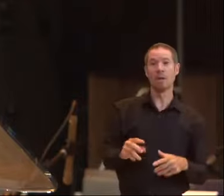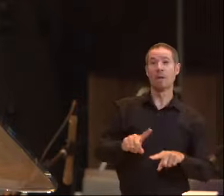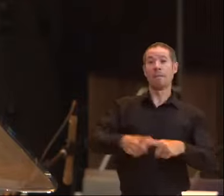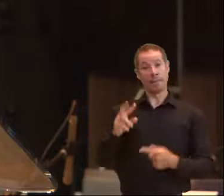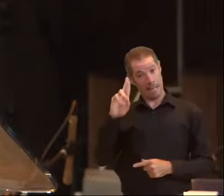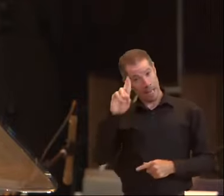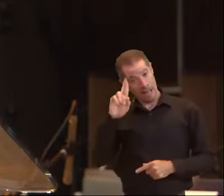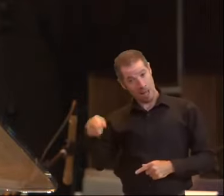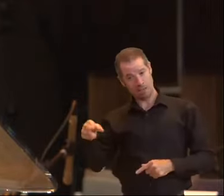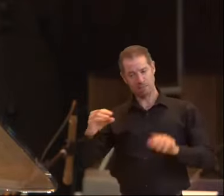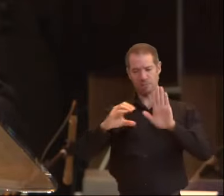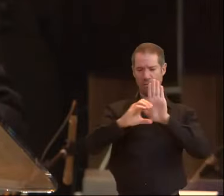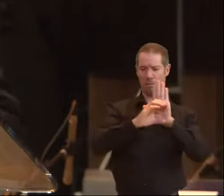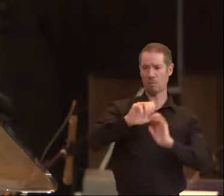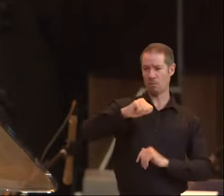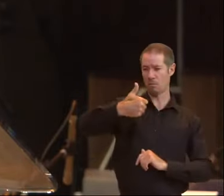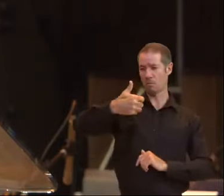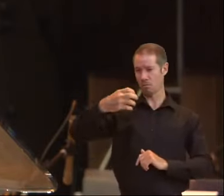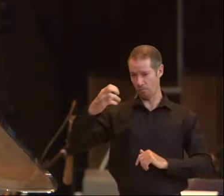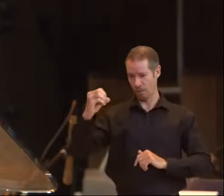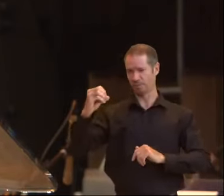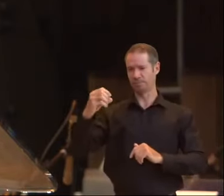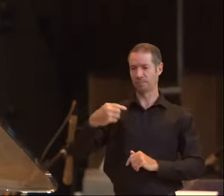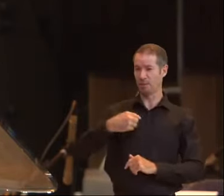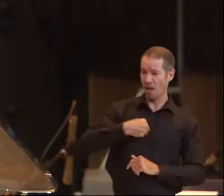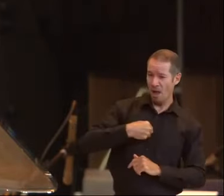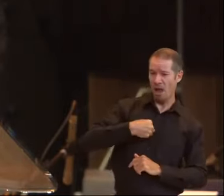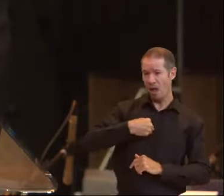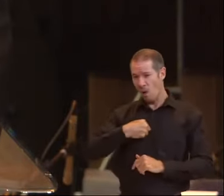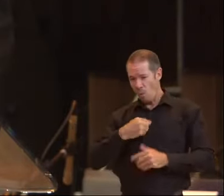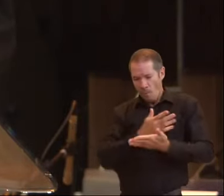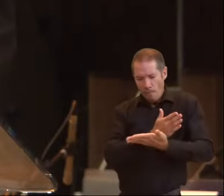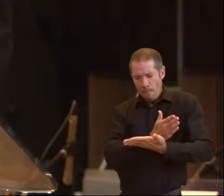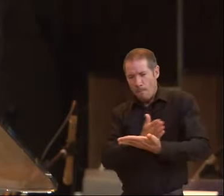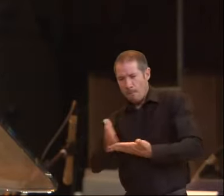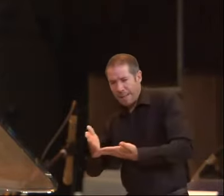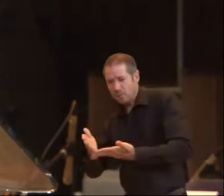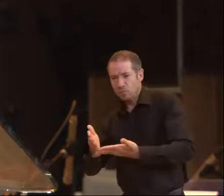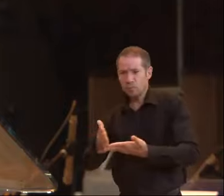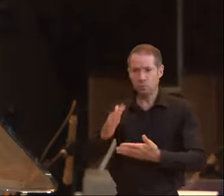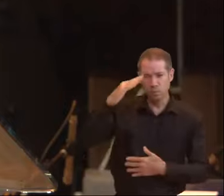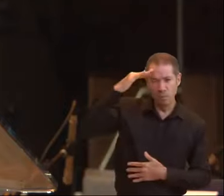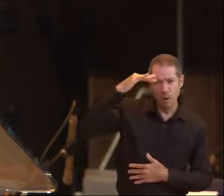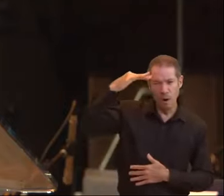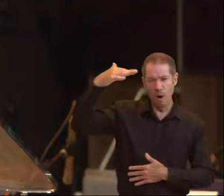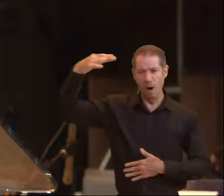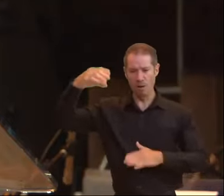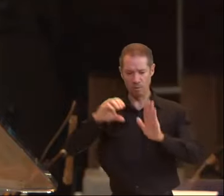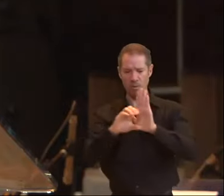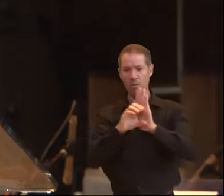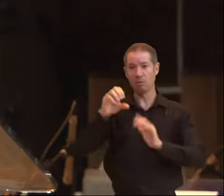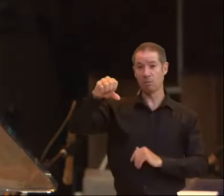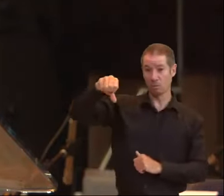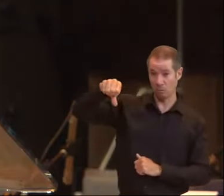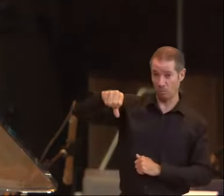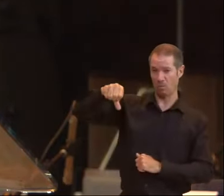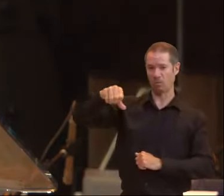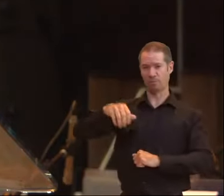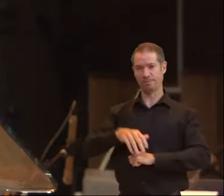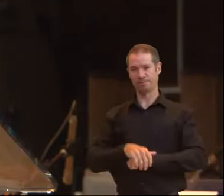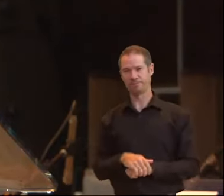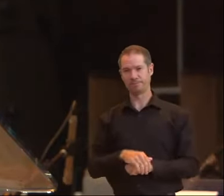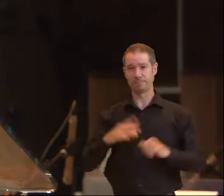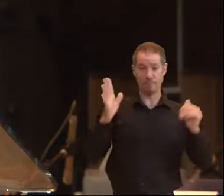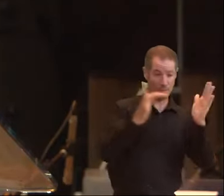deste capítulo 10, meus irmãos, eu pelo menos começo a vislumbrá-lo lá no capítulo 9,